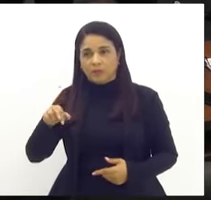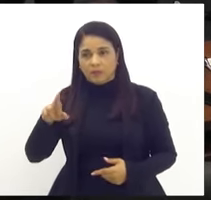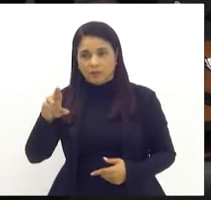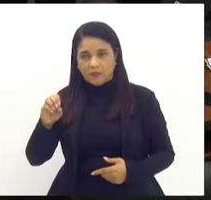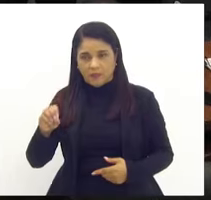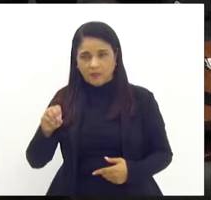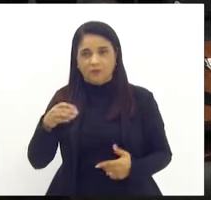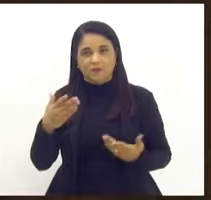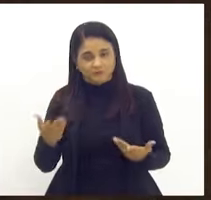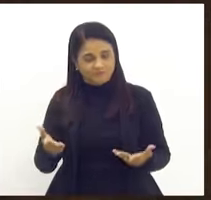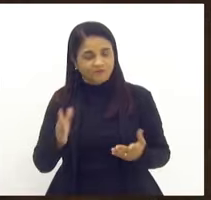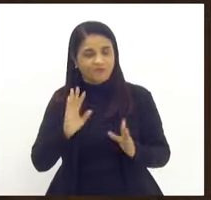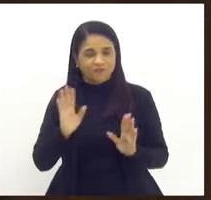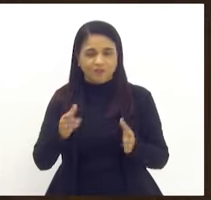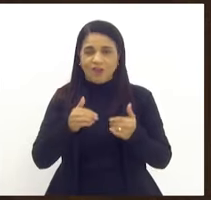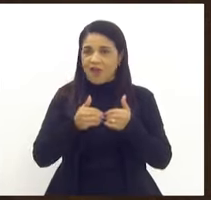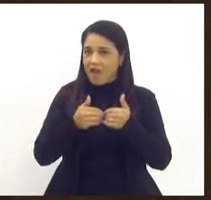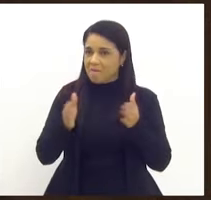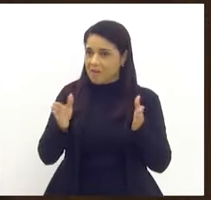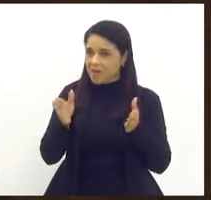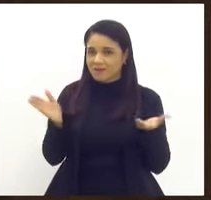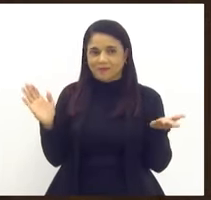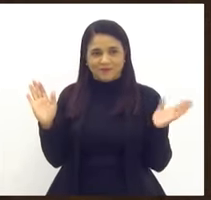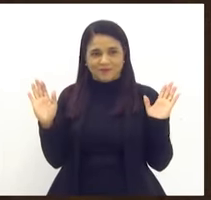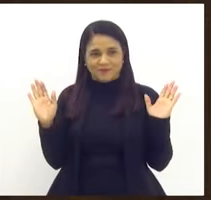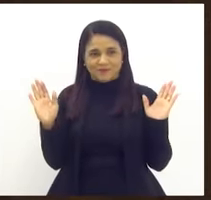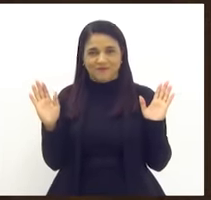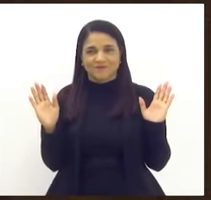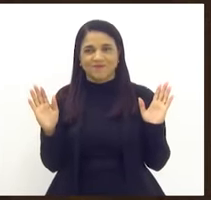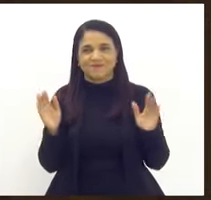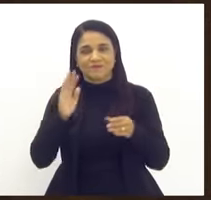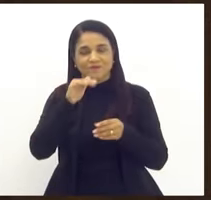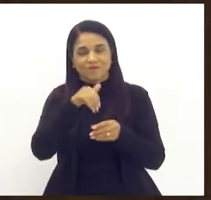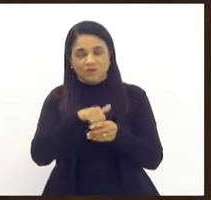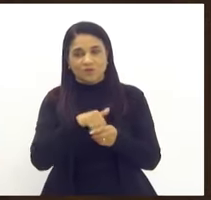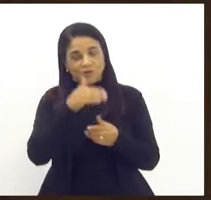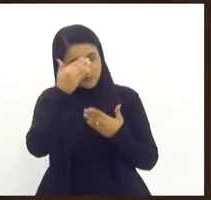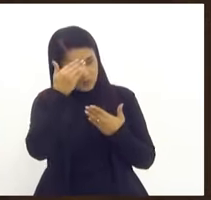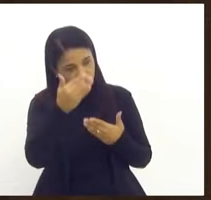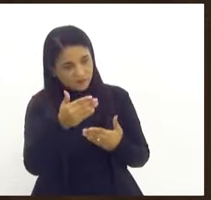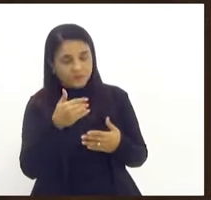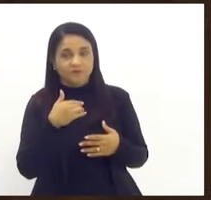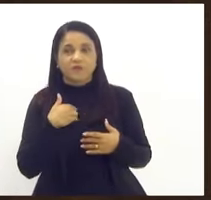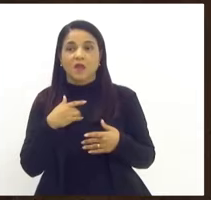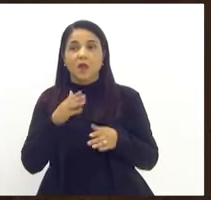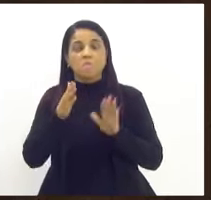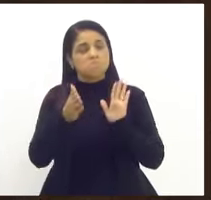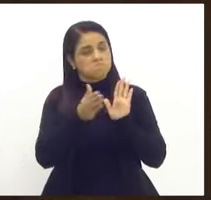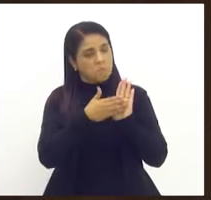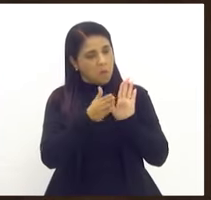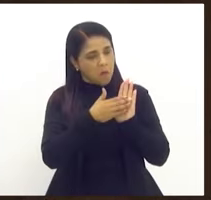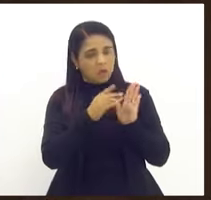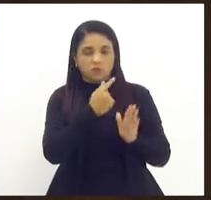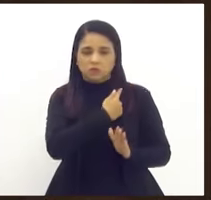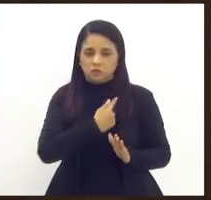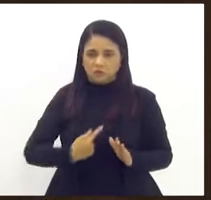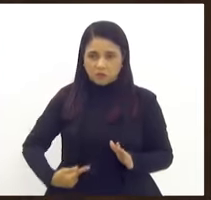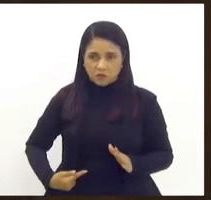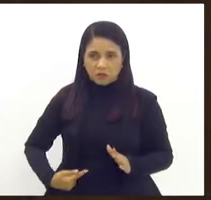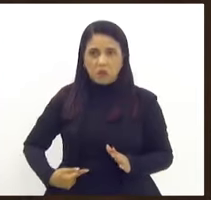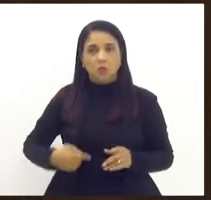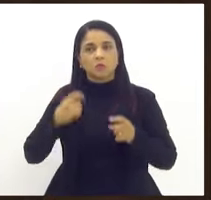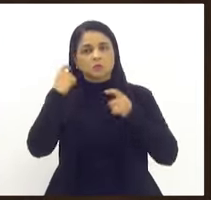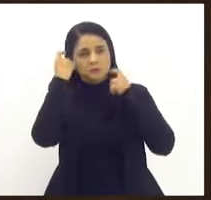deferido automaticamente aberto pra senhora apresentar o seu voto OB é salutar a proposta do governador em se